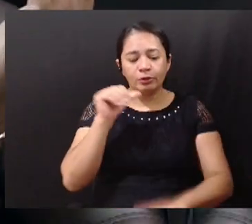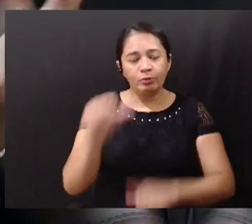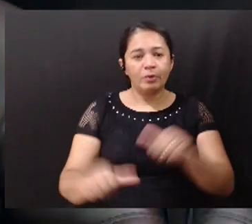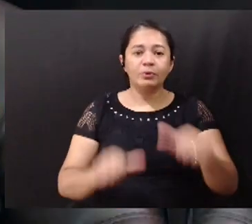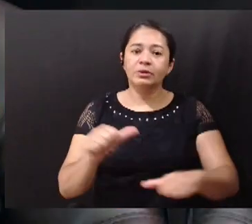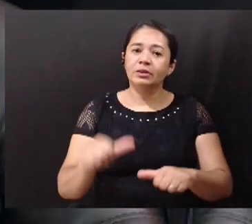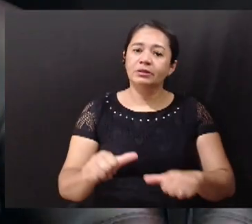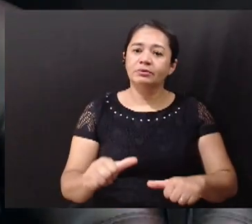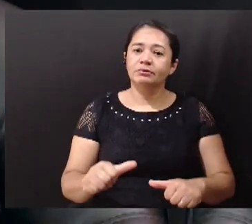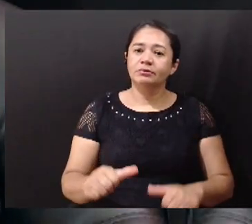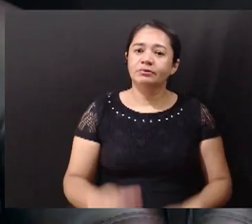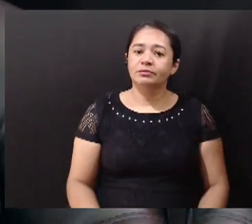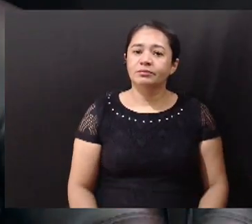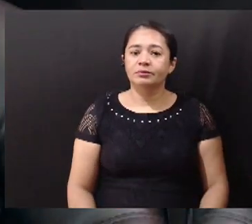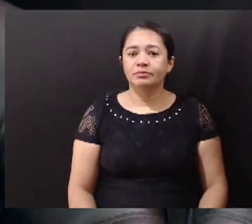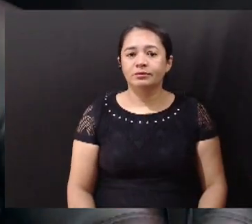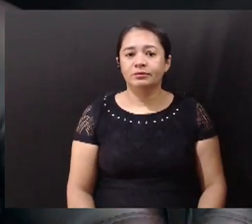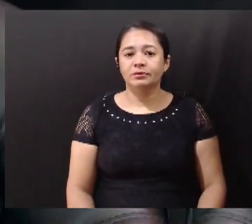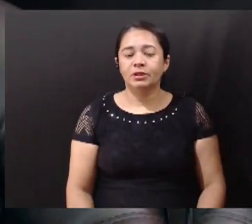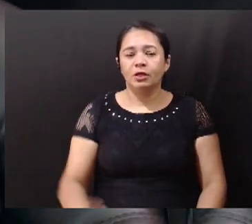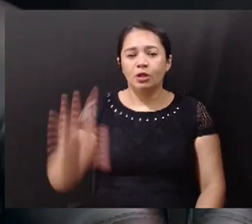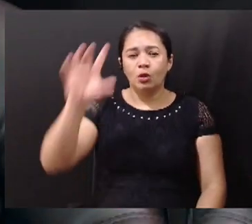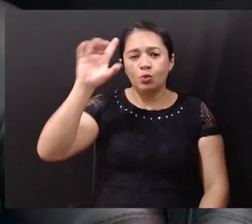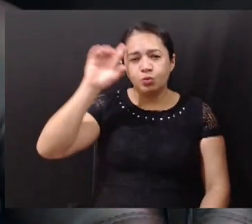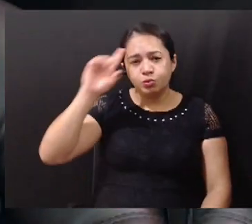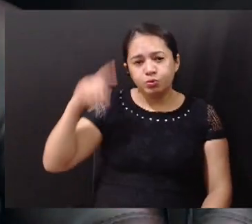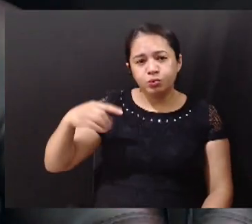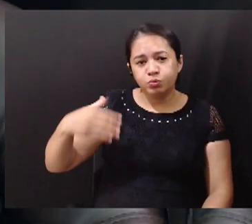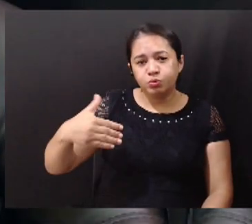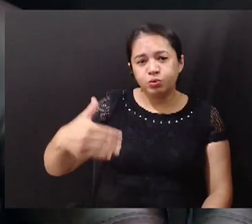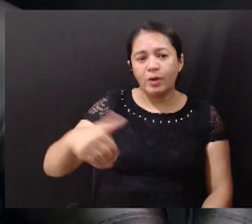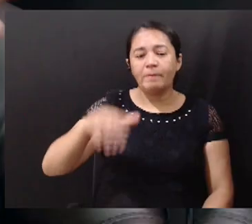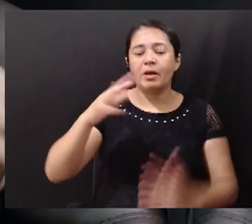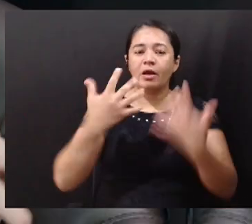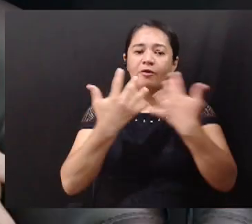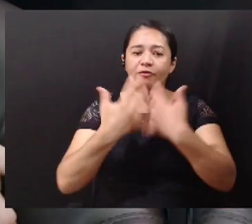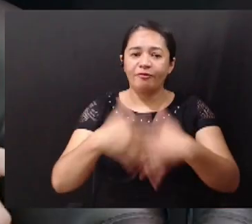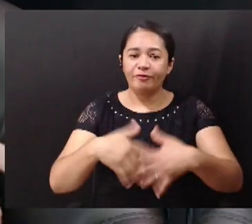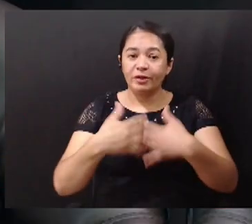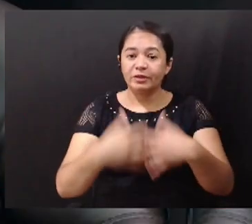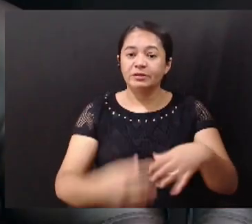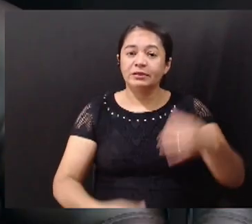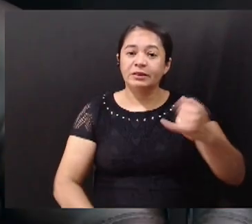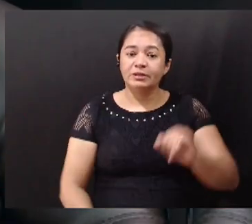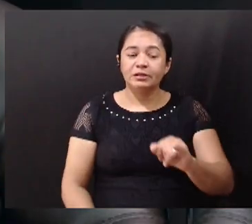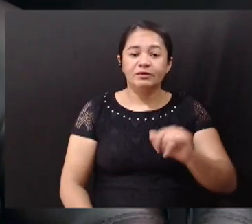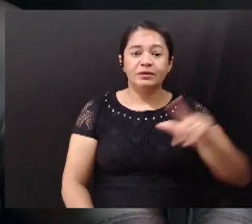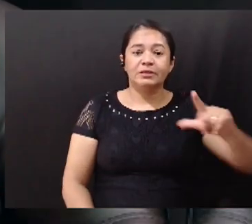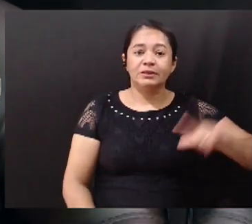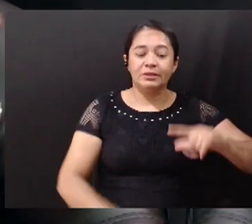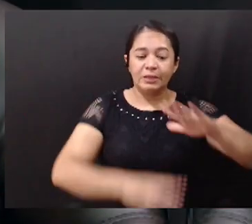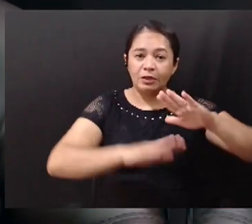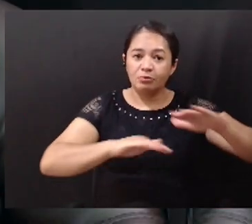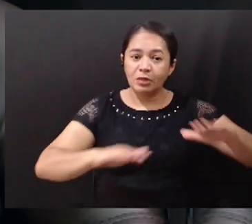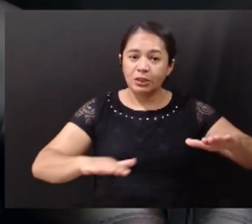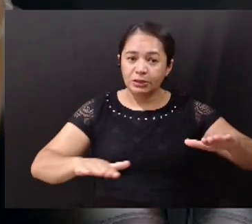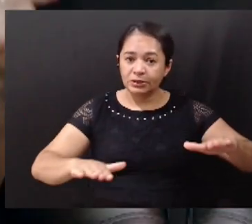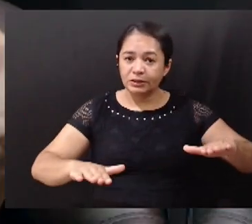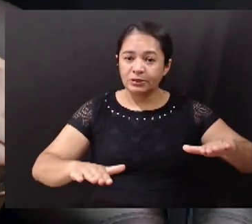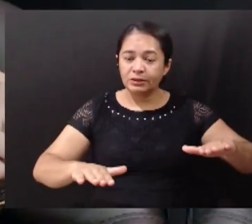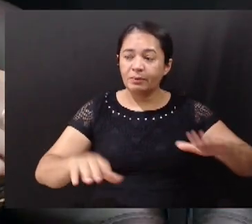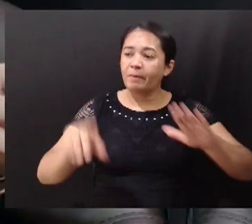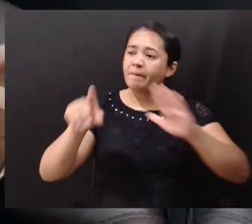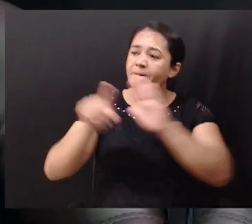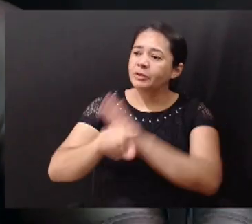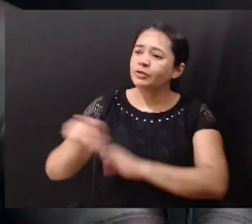como você falou, uma rotina mais flexível, né? Se você tem uma criança pequena, você pode até perguntar para ela o que ela gostaria